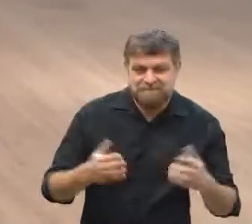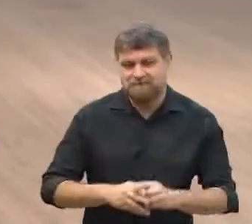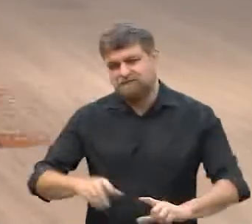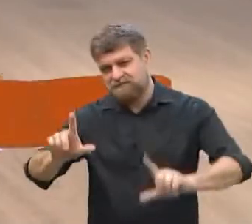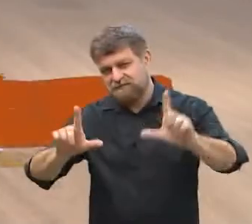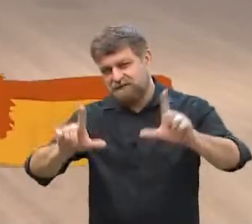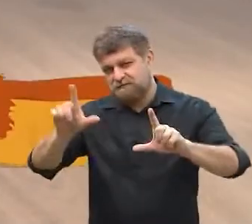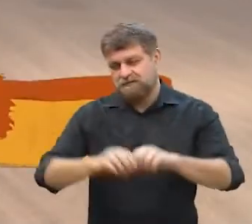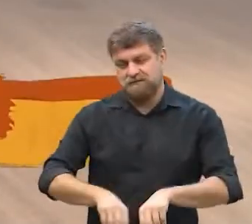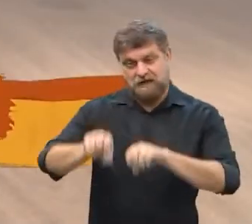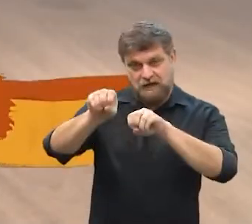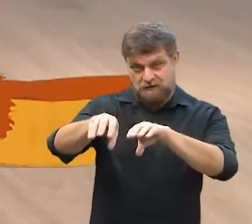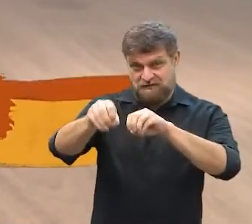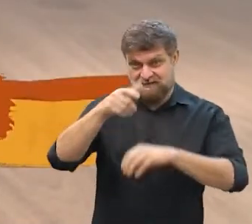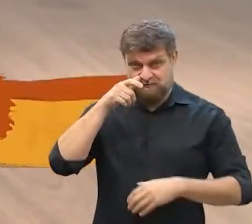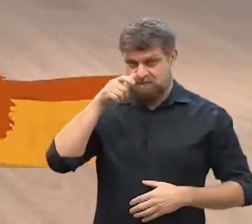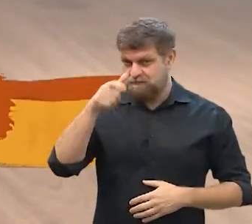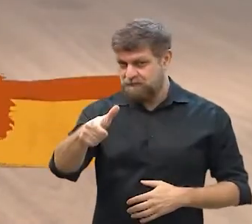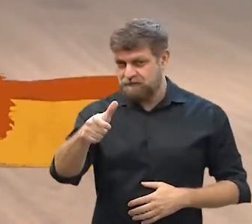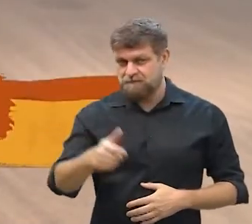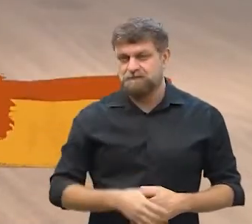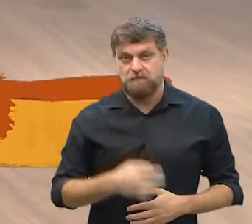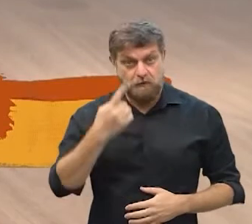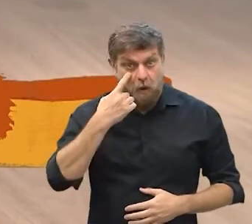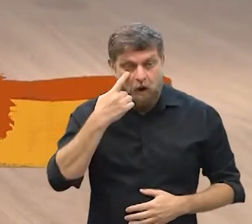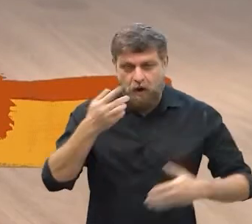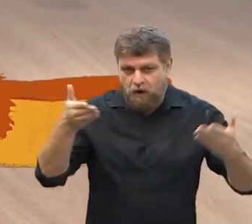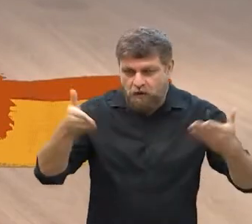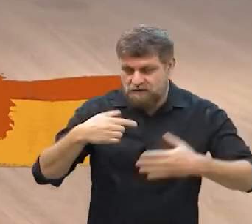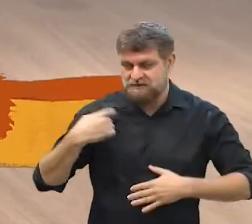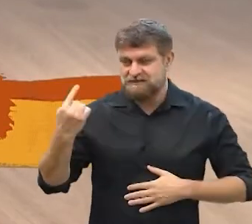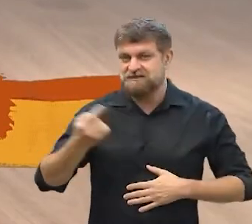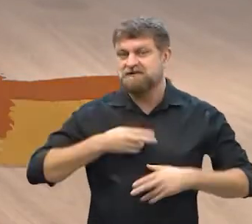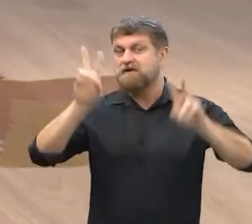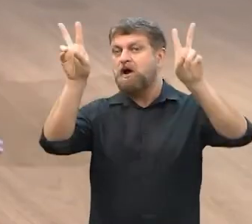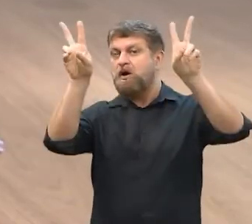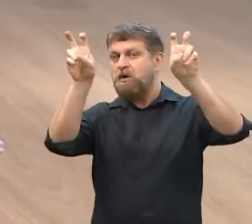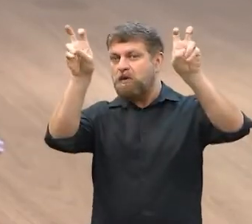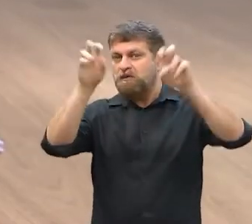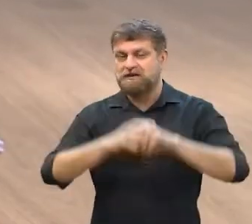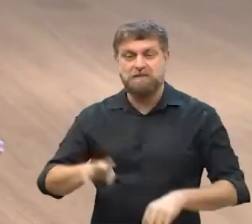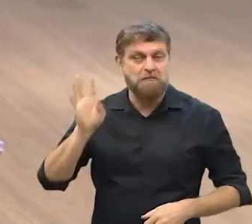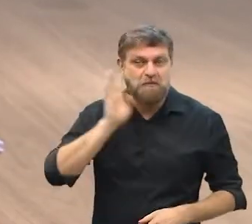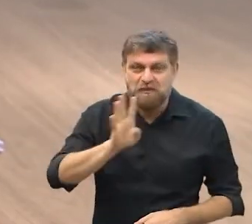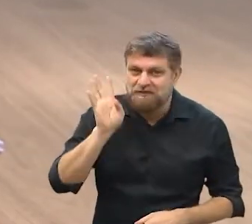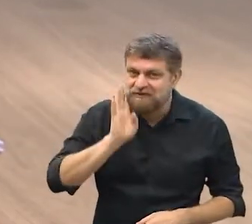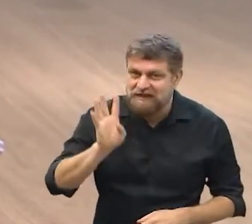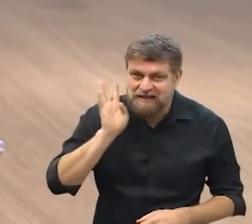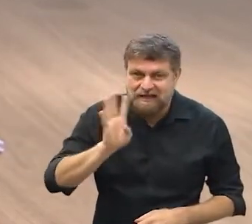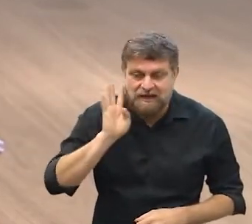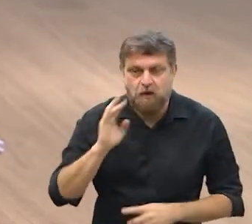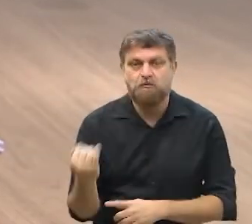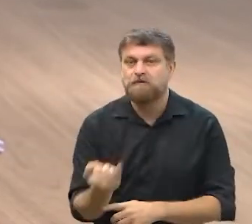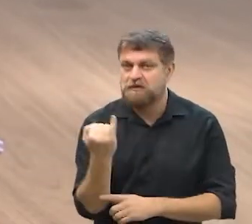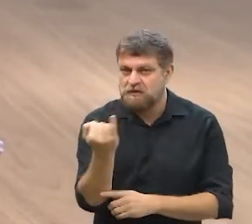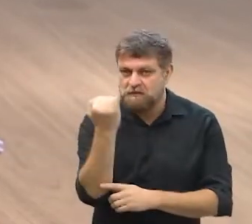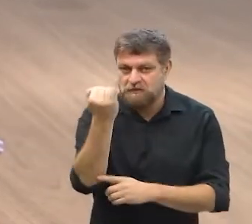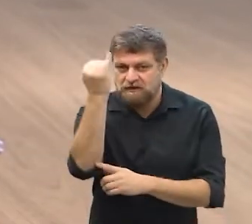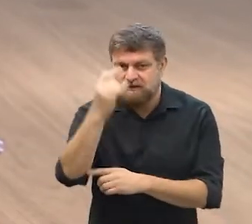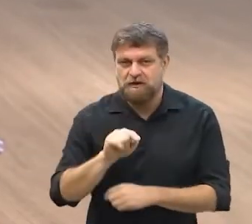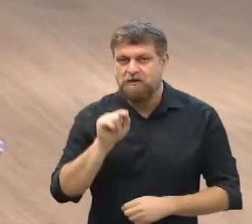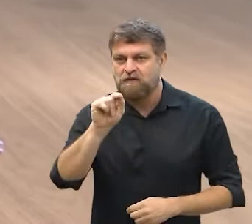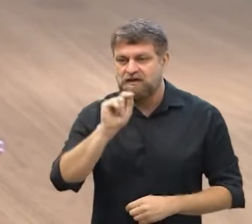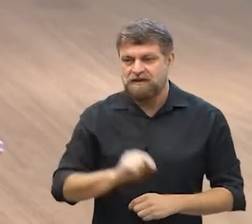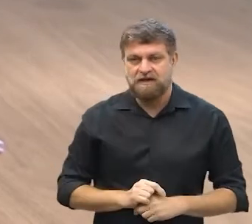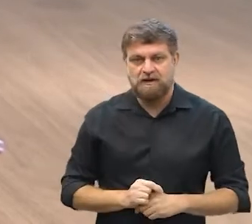Bom, é o quadro De Olho na Educação e olha só, hoje a gente vai falar sobre um assunto muito legal, um assunto muito importante, que